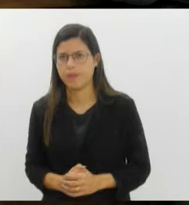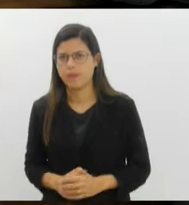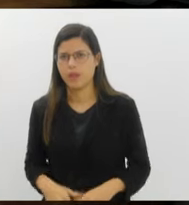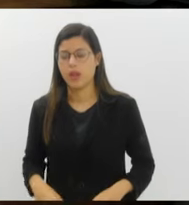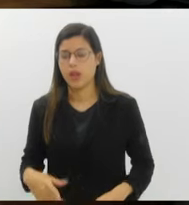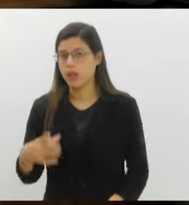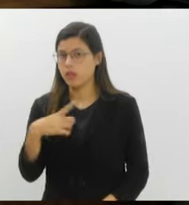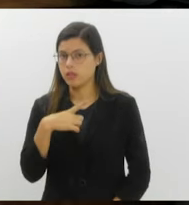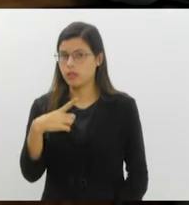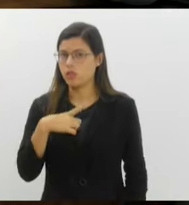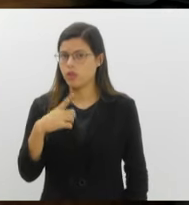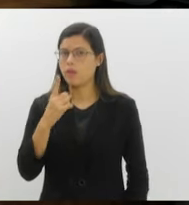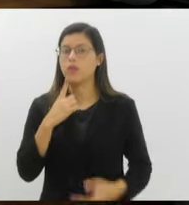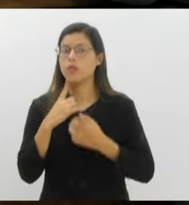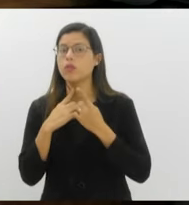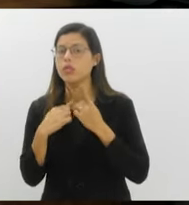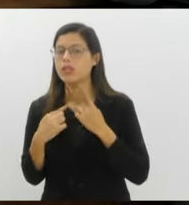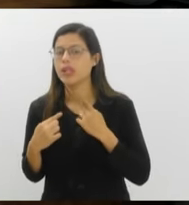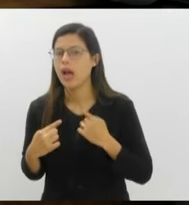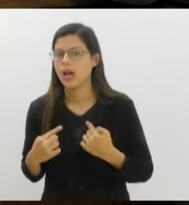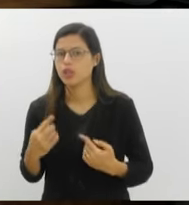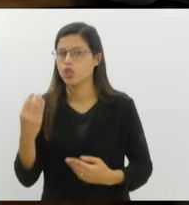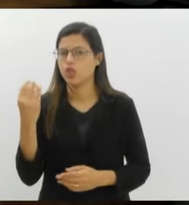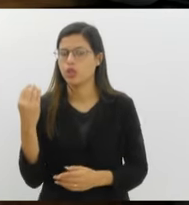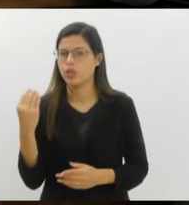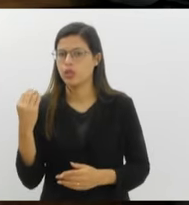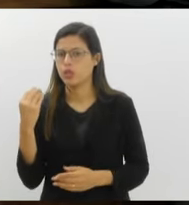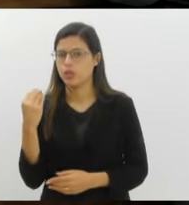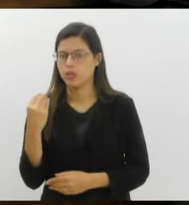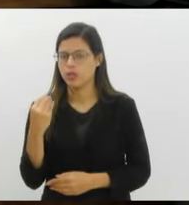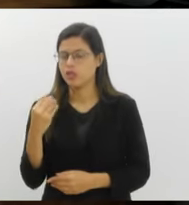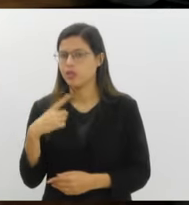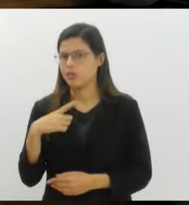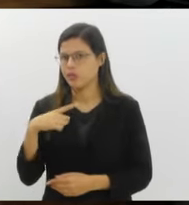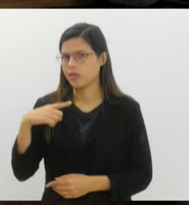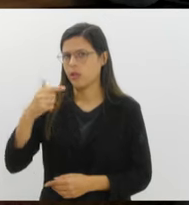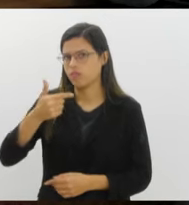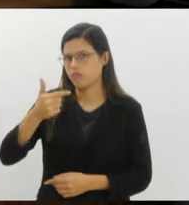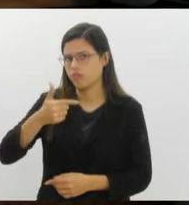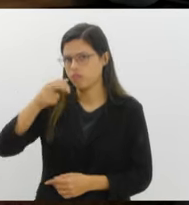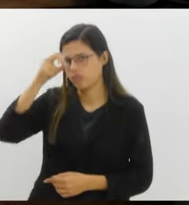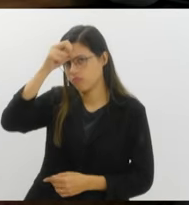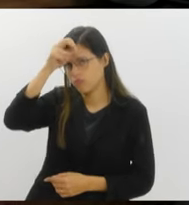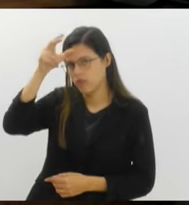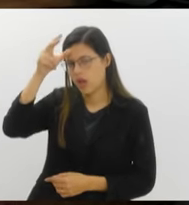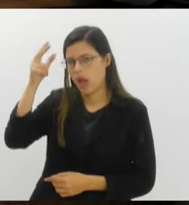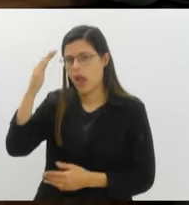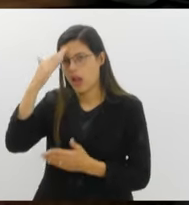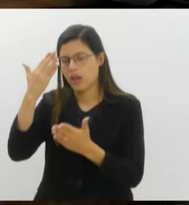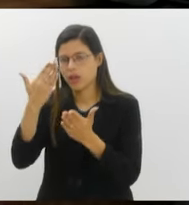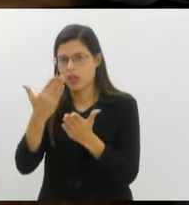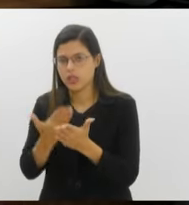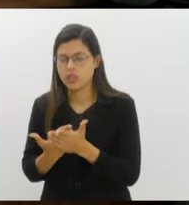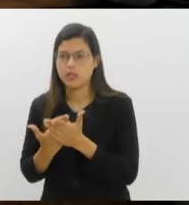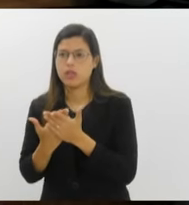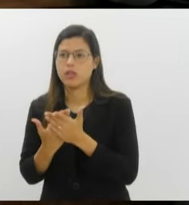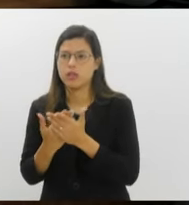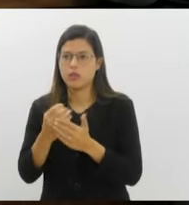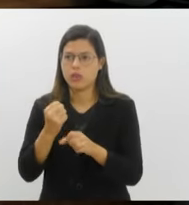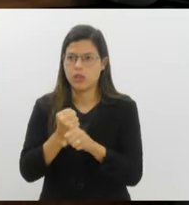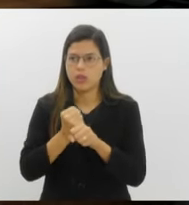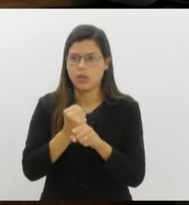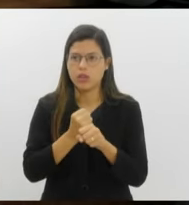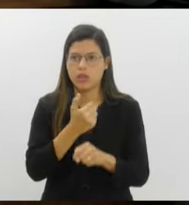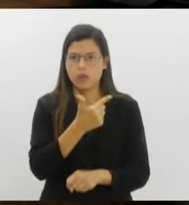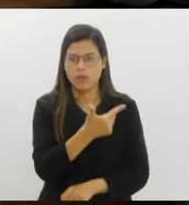o anseio de colocar um vice, acreditando que em 2026 ele pode ser governador, ele sabe que não vai